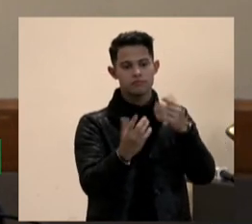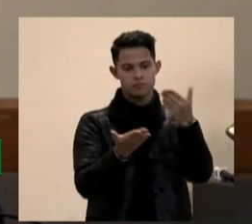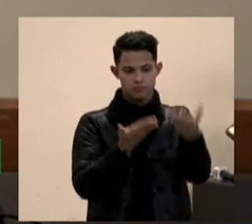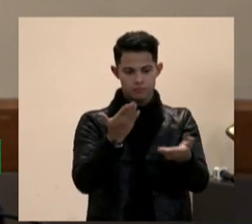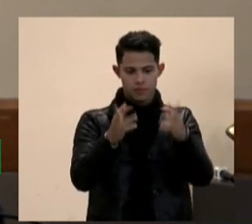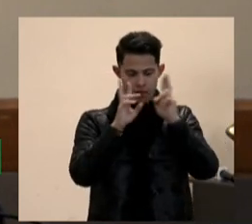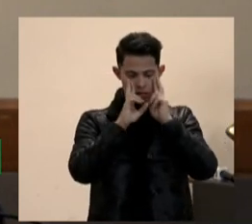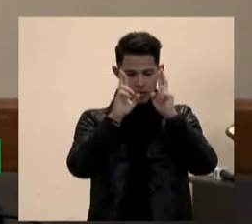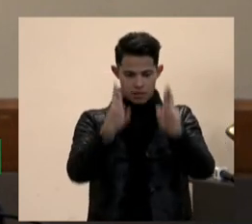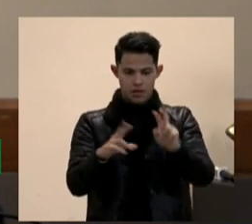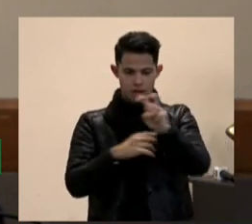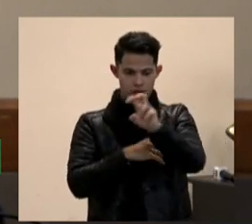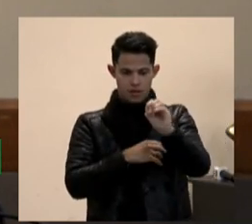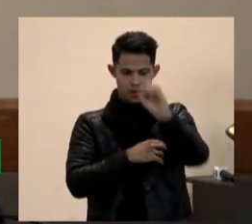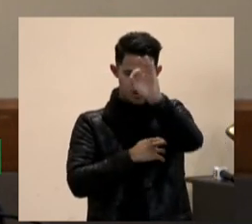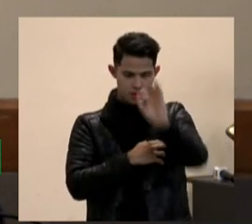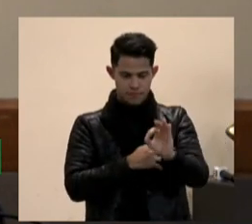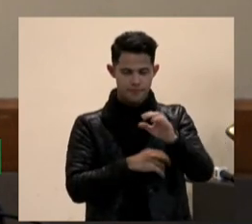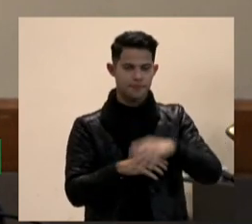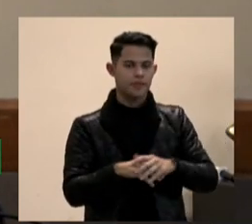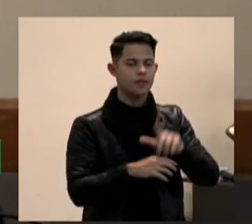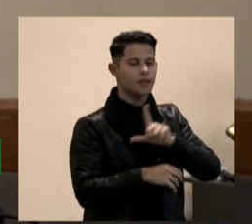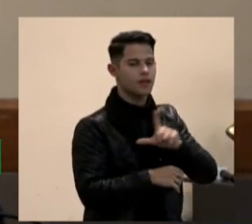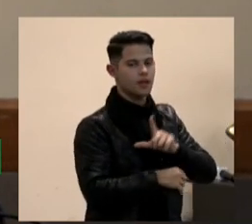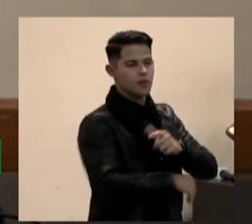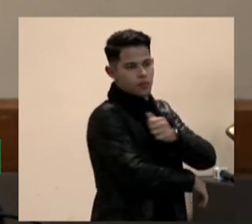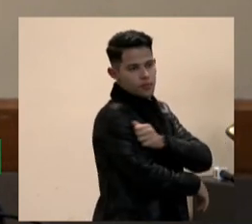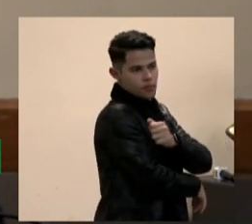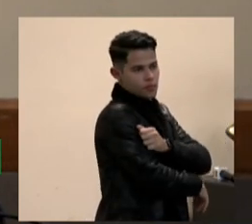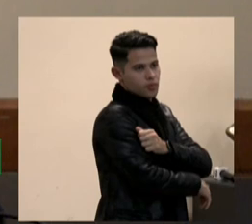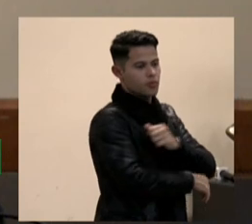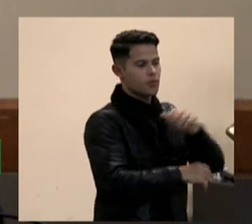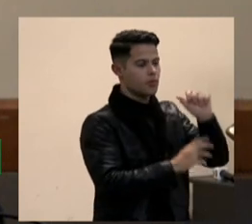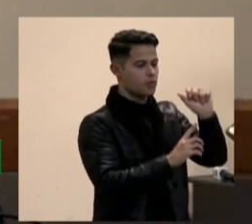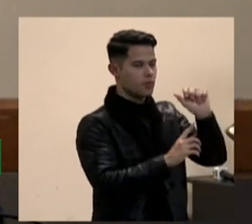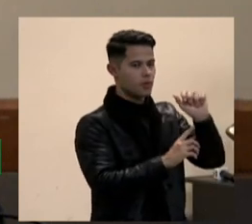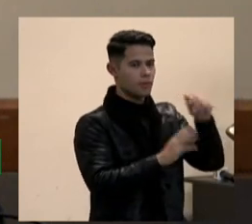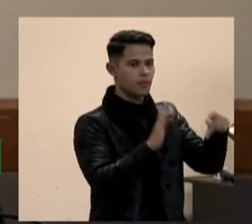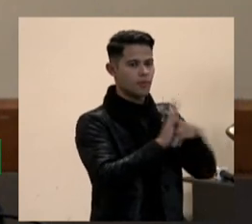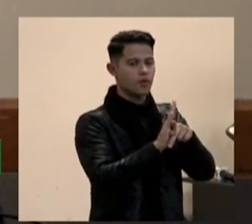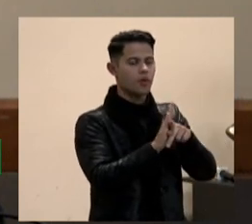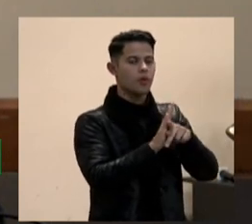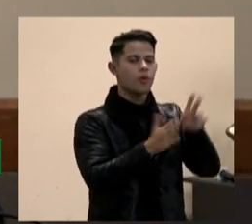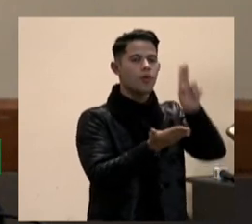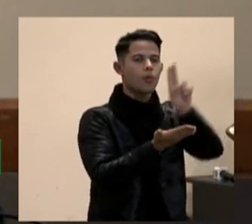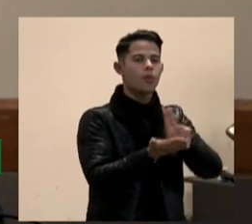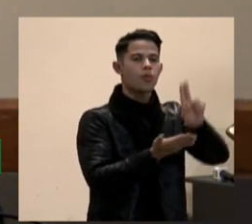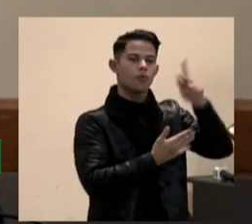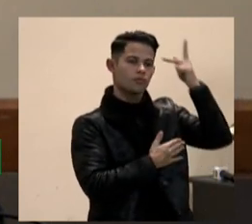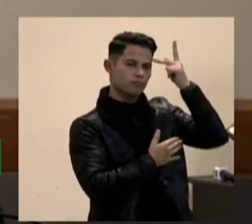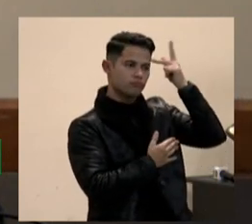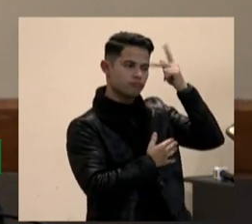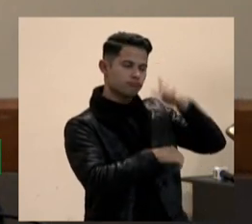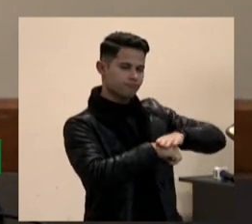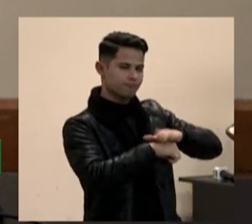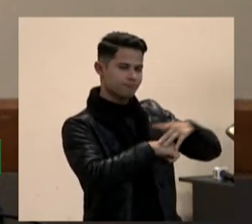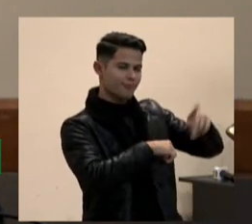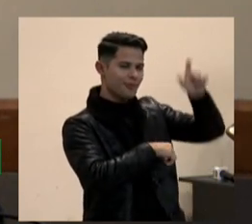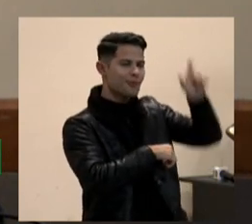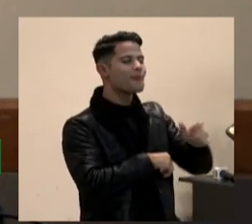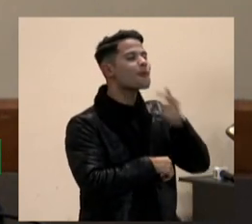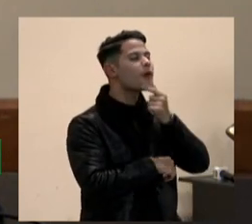média, tem um estudante, o André Couto, da USP, que ele fez um levantamento e ele aponta